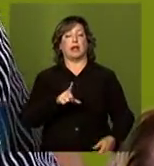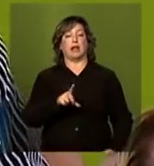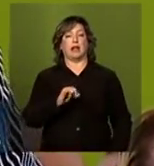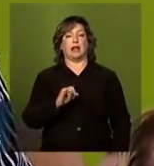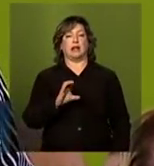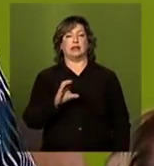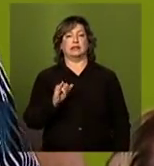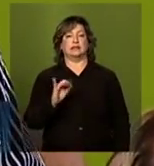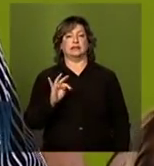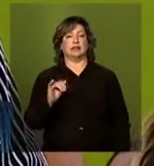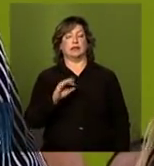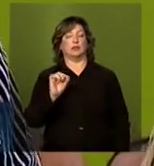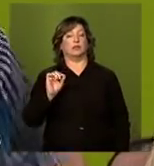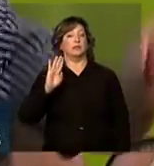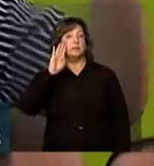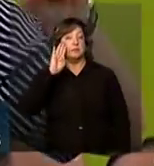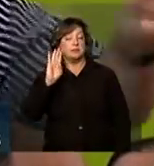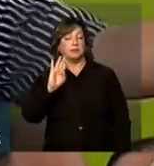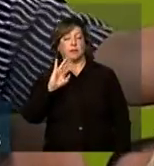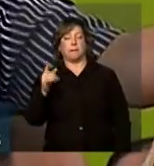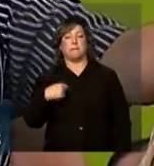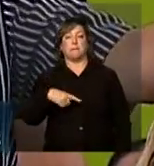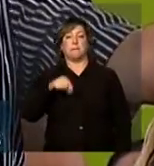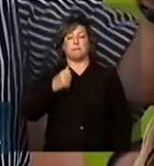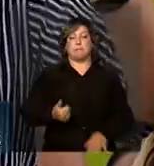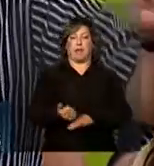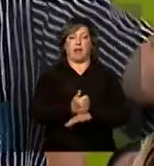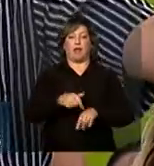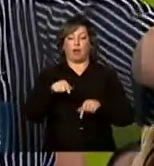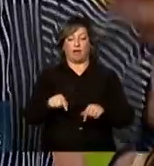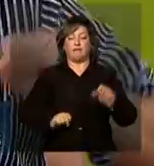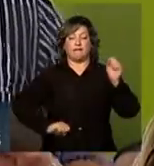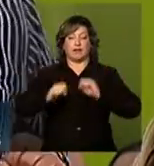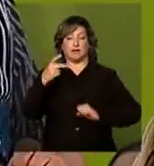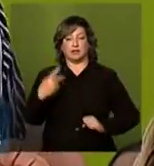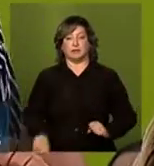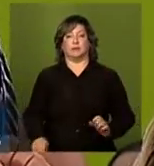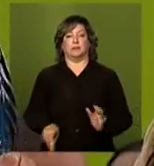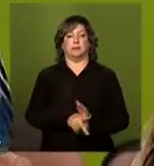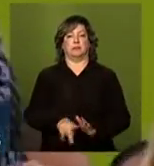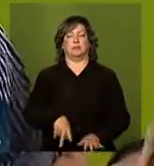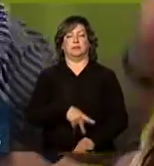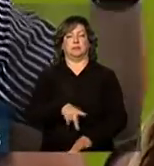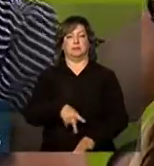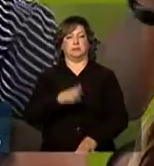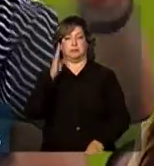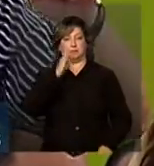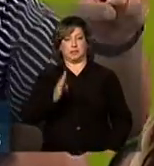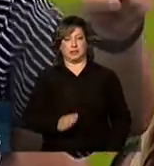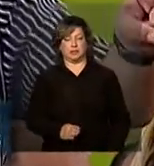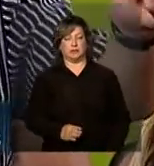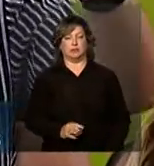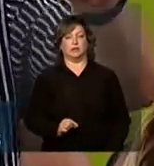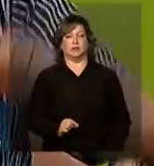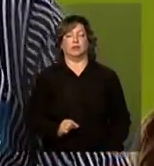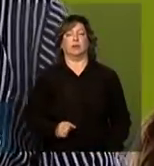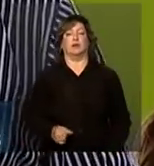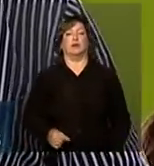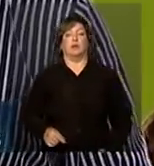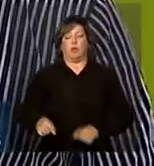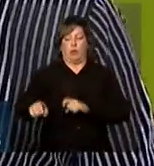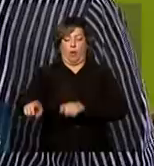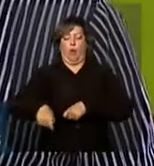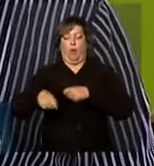margem de preferência paraa indústria Nacional nós não só estamos melhorando A condição de vida dos homens e das mulheres do campo